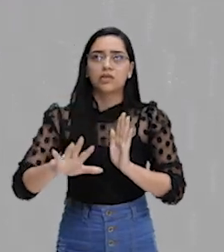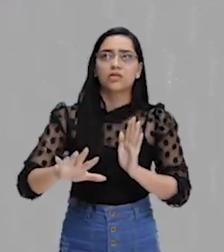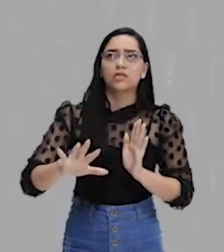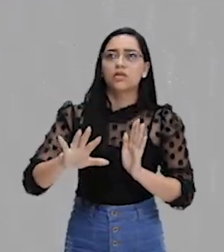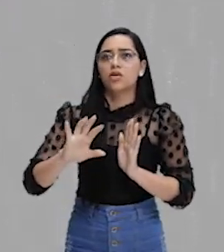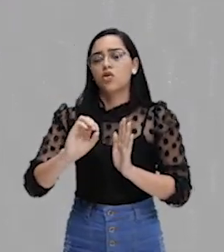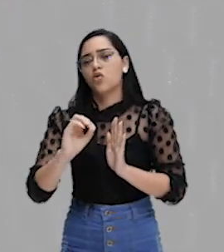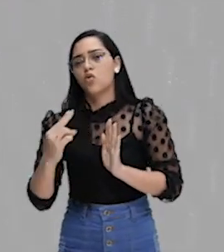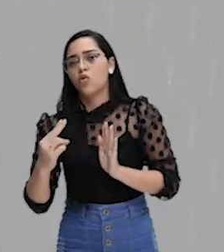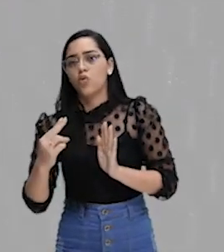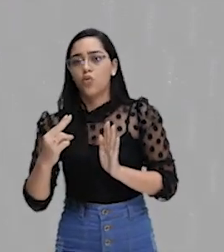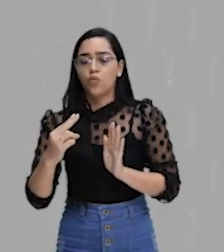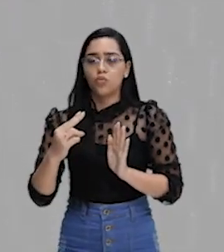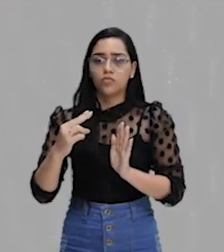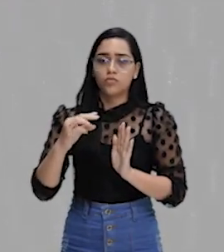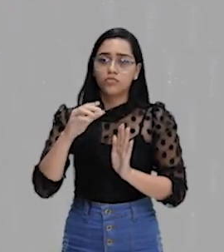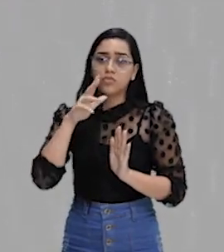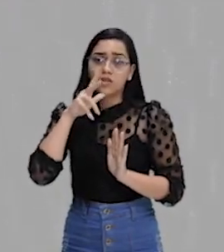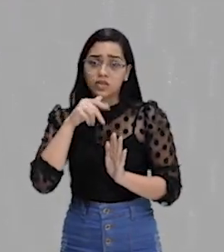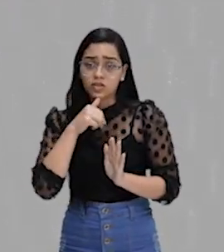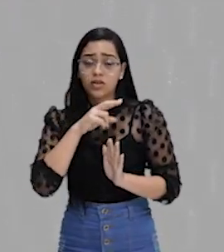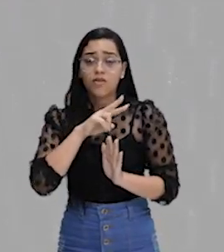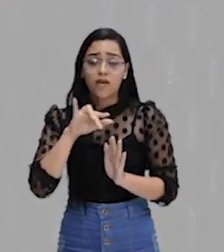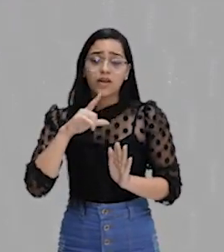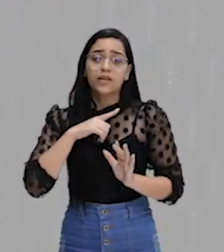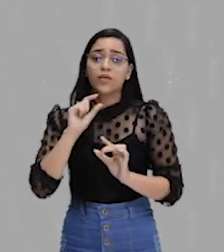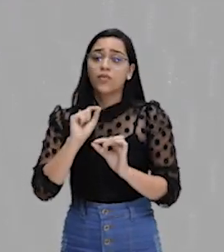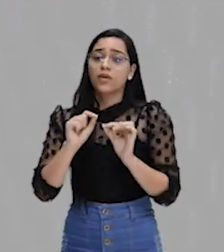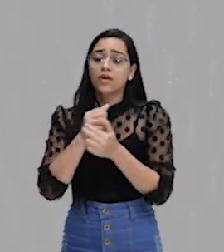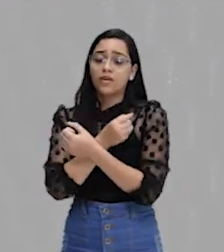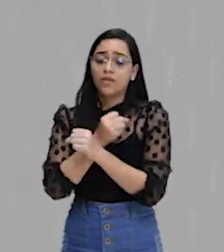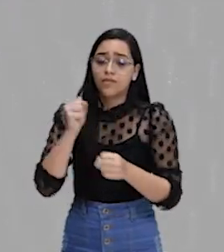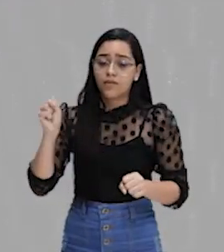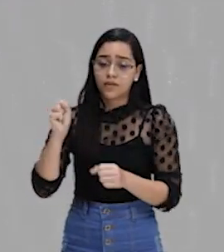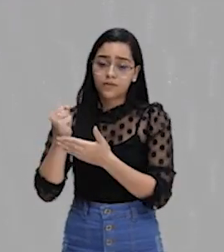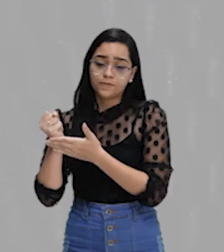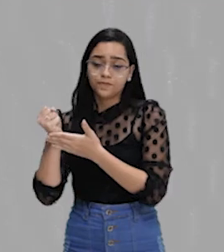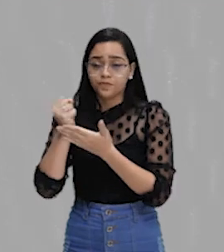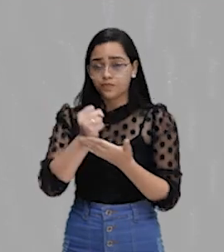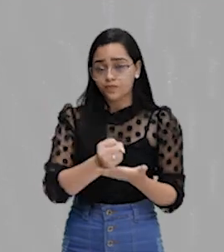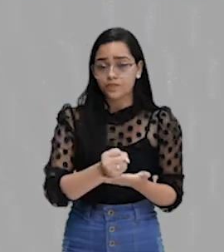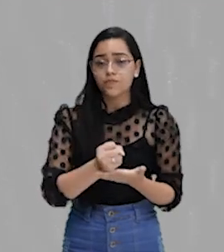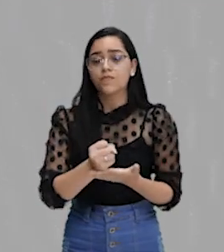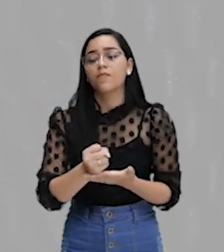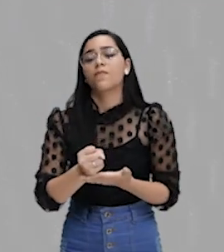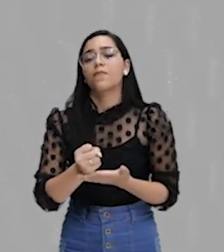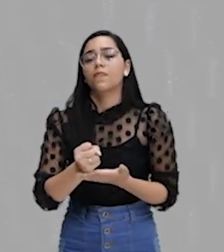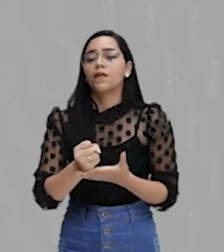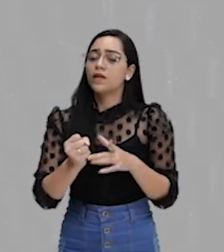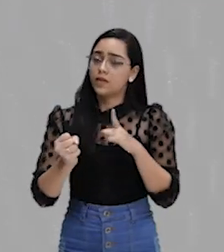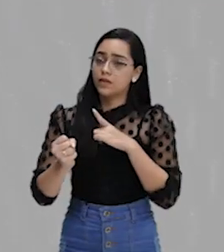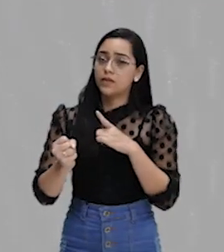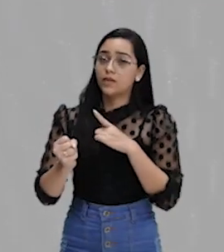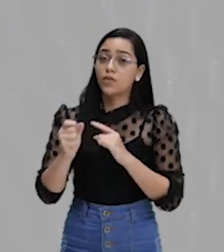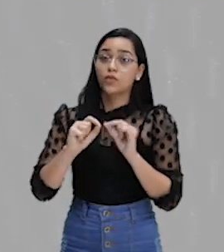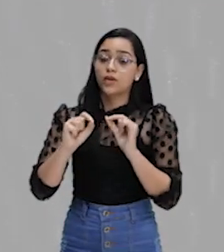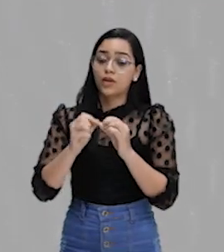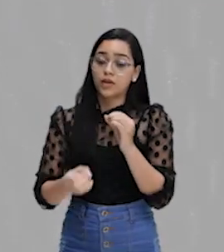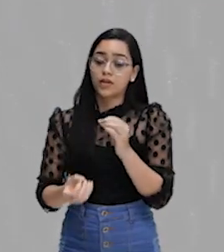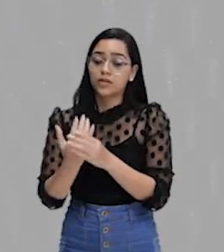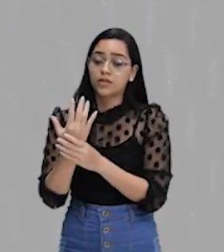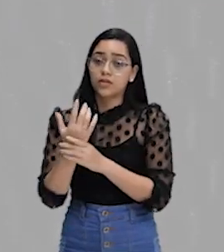dessa Idade Média tardia, vai trazer uma grande contribuição para o renascimento cultural, que é a invenção da